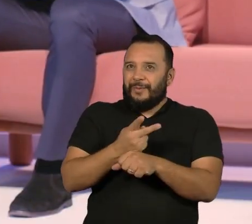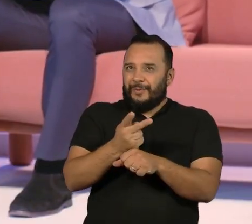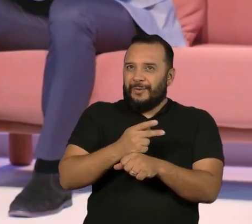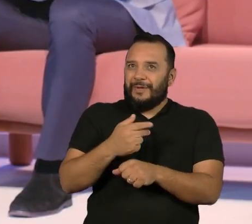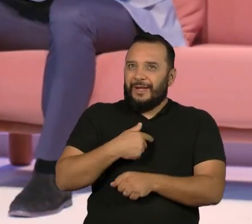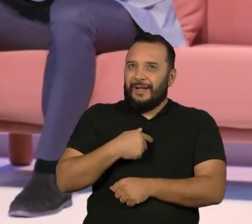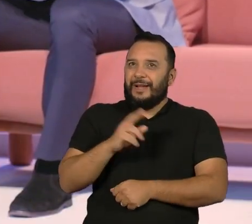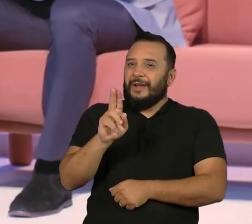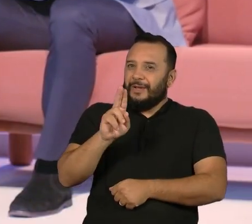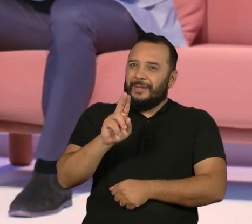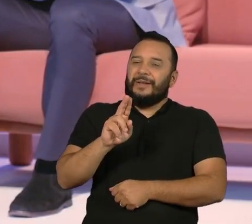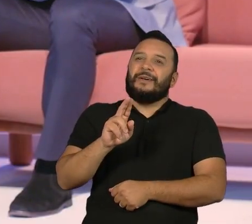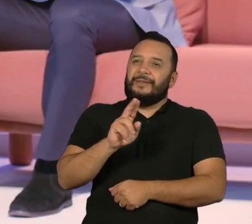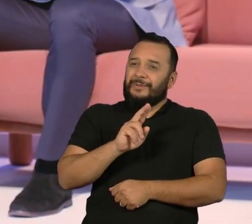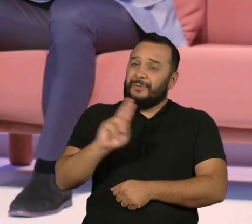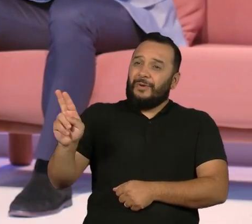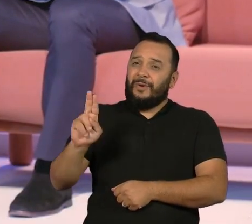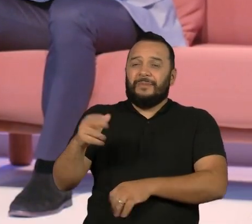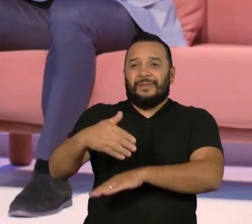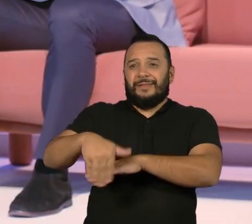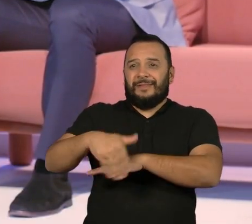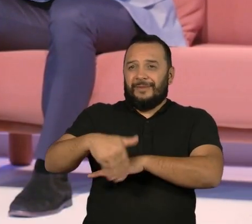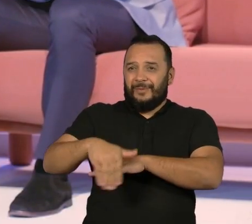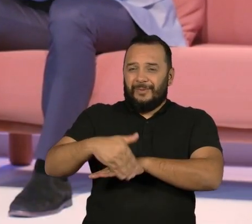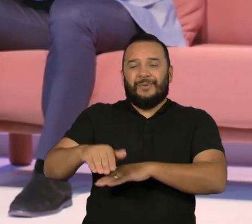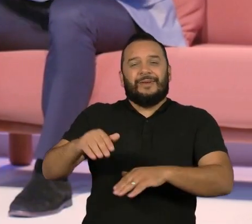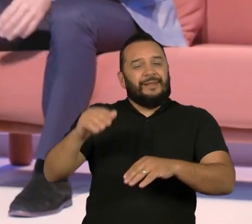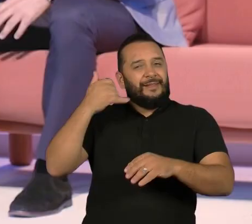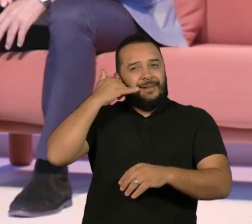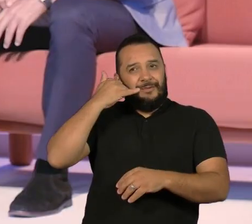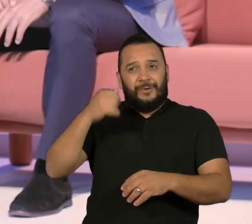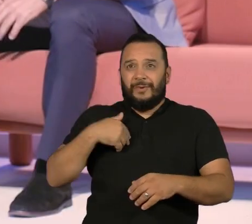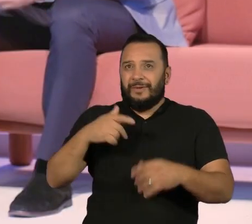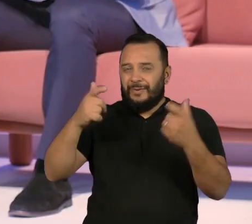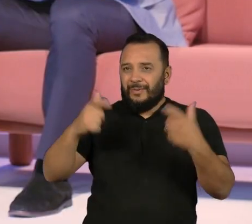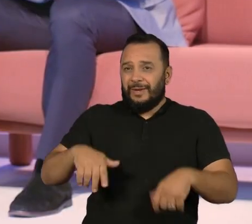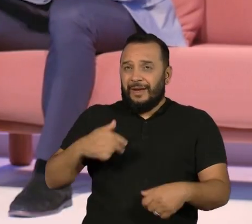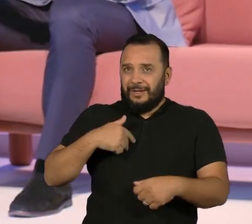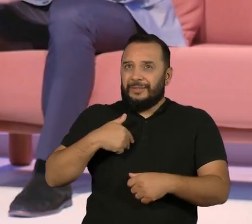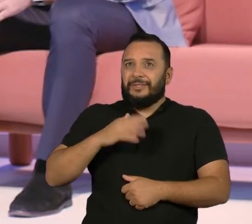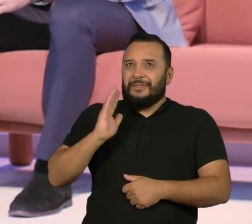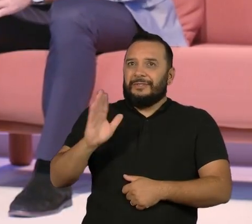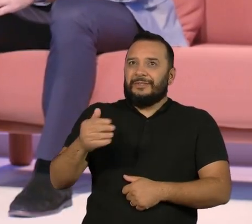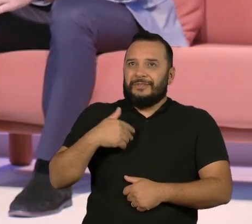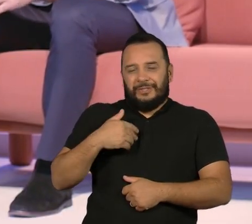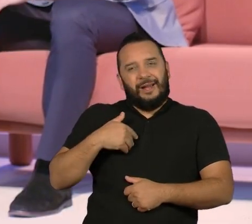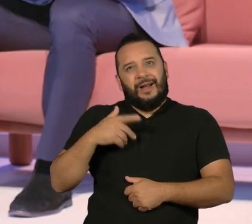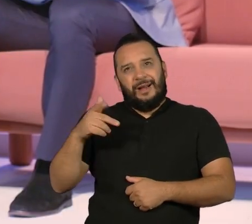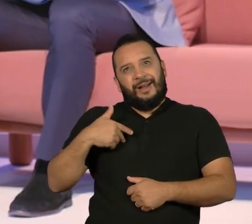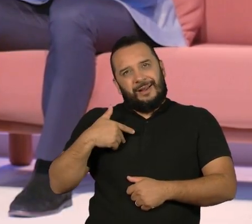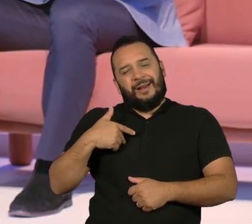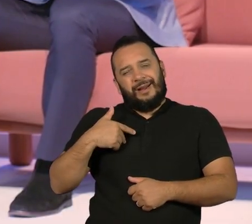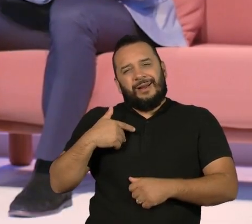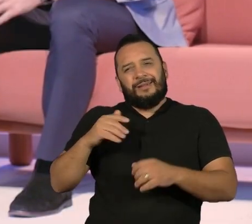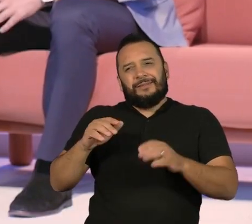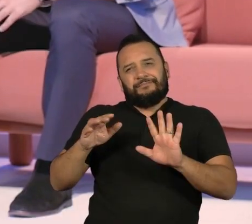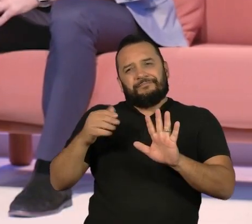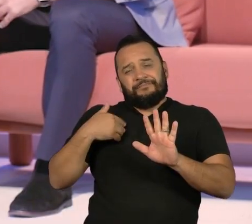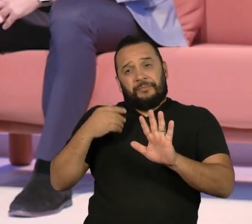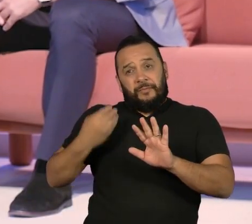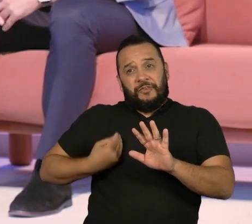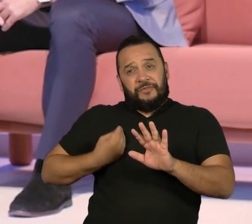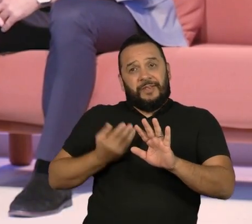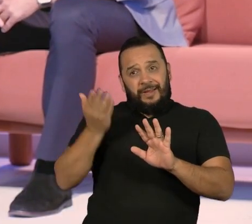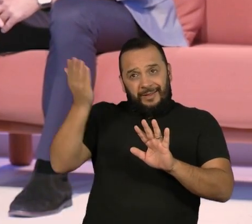eu sou da época da lista telefônica. Eu fui lá, olhei escolas de balé em São Bernardo, morava em São Bernardo na época, achei balé Inês Amaral, que foi minha casa